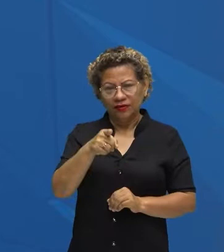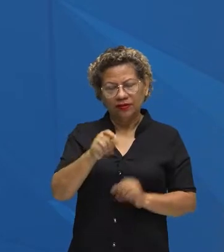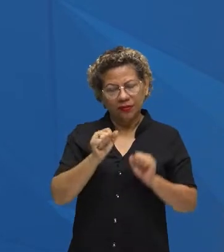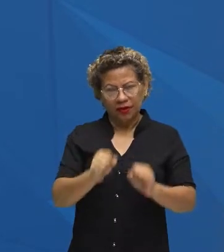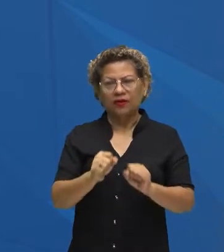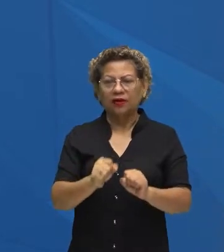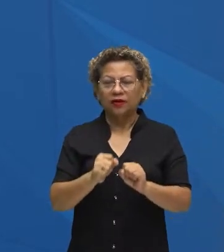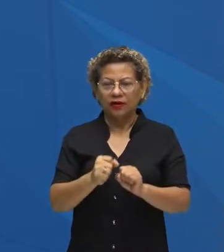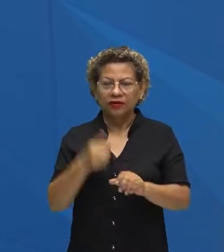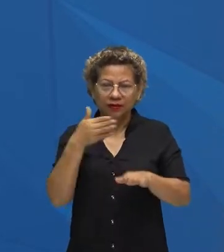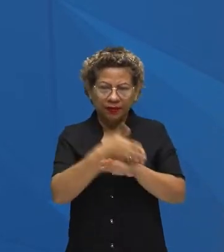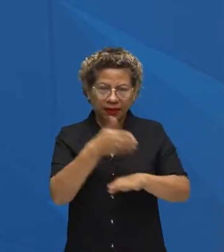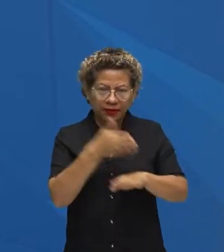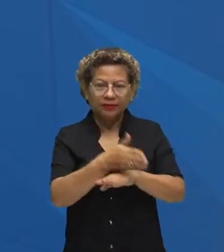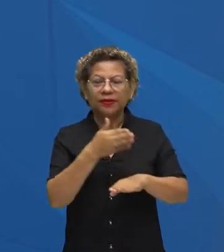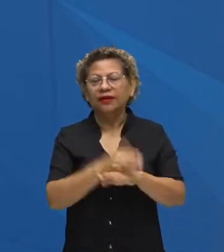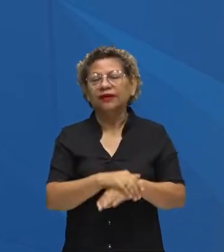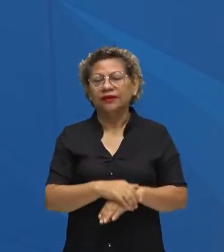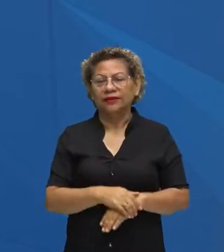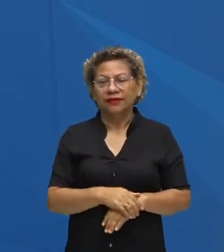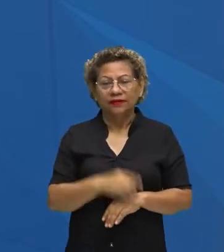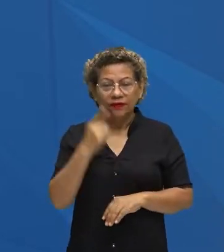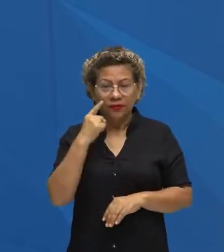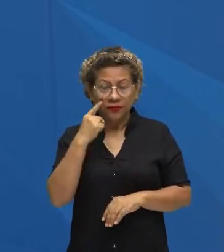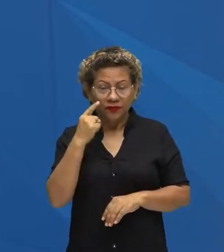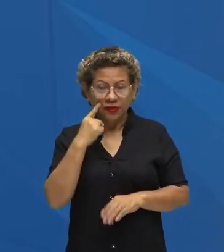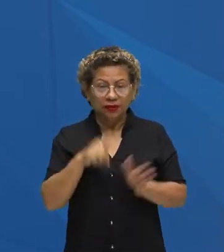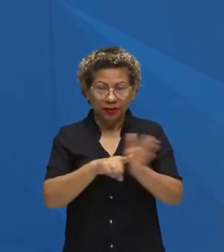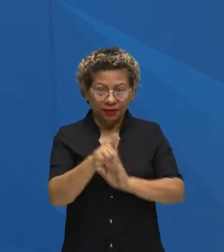para mim, não é? Qual é a pergunta? Vamos lá?